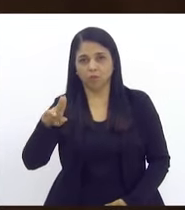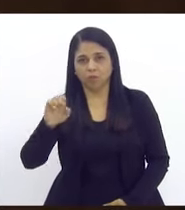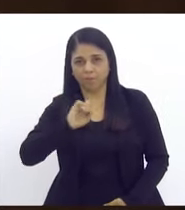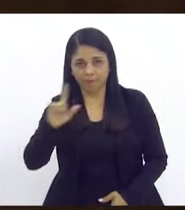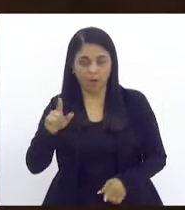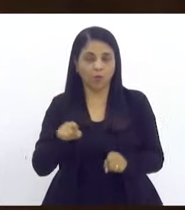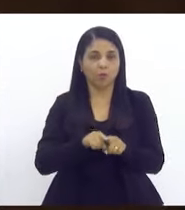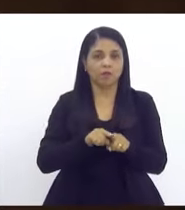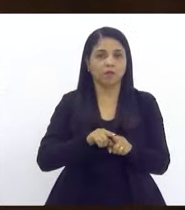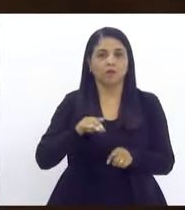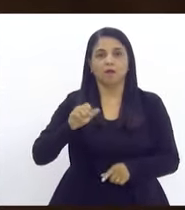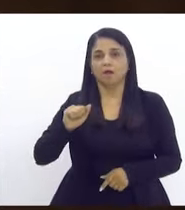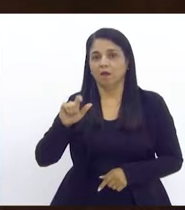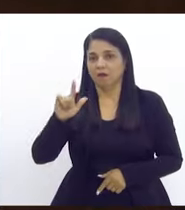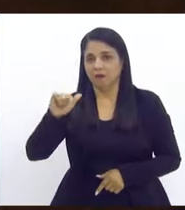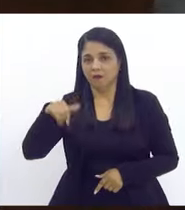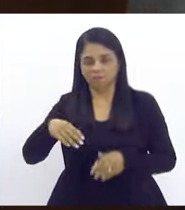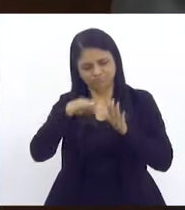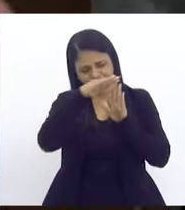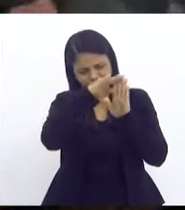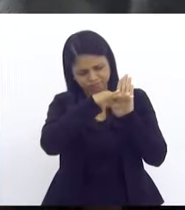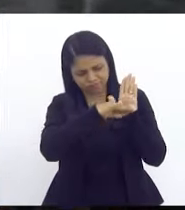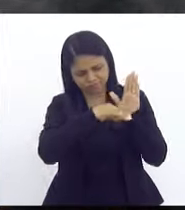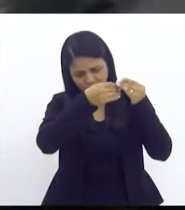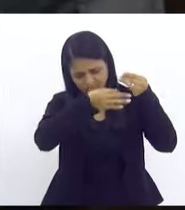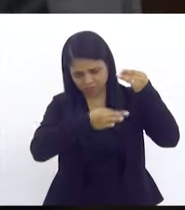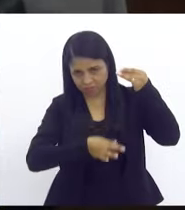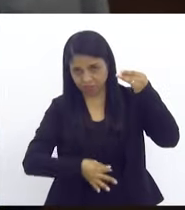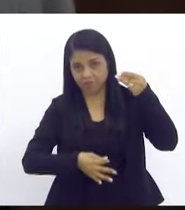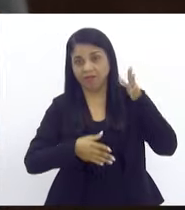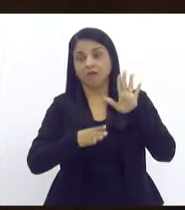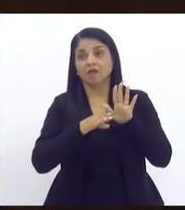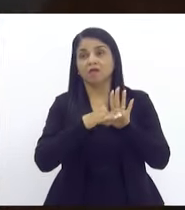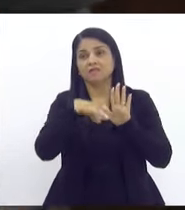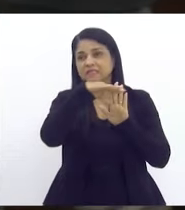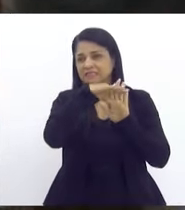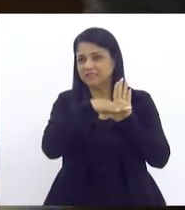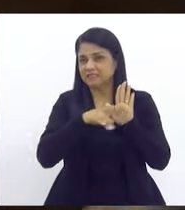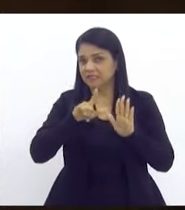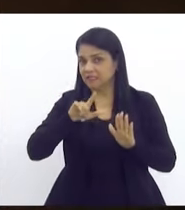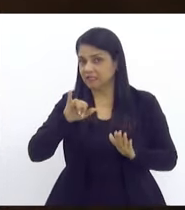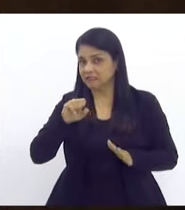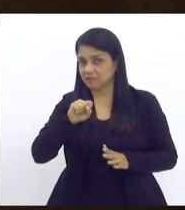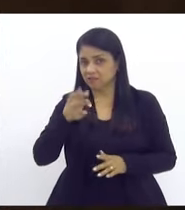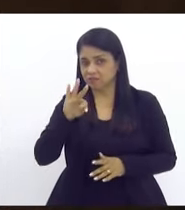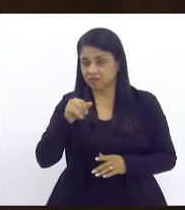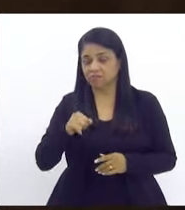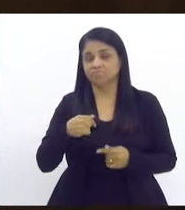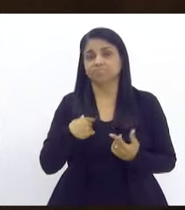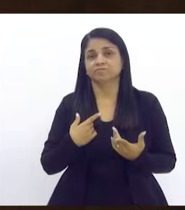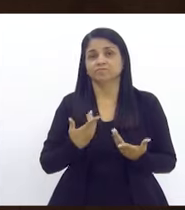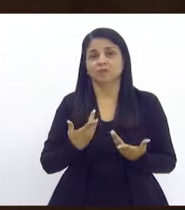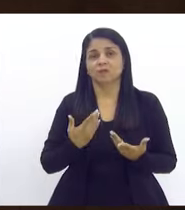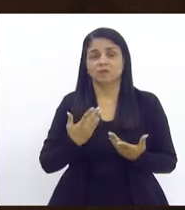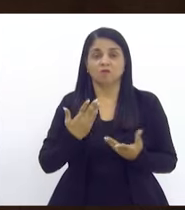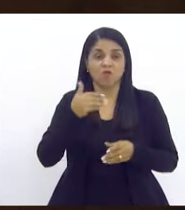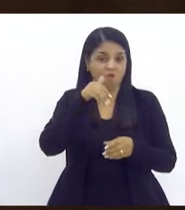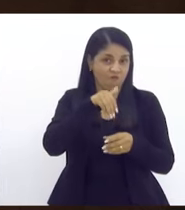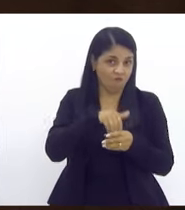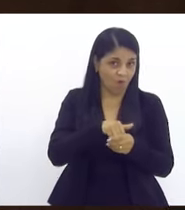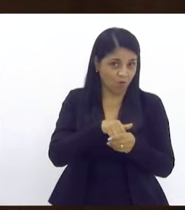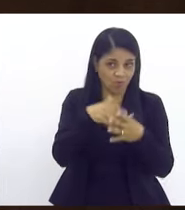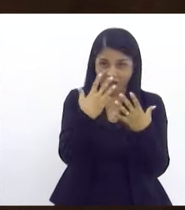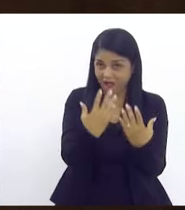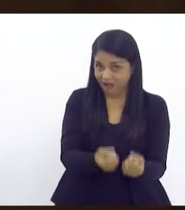contra todas essas incongruências da esquerda, que a gente não pode, infelizmente, com o nosso voto, permitir